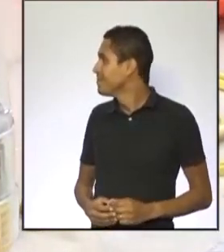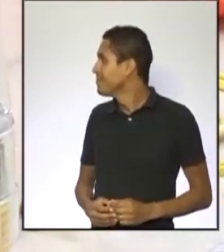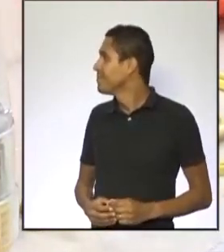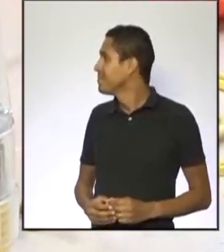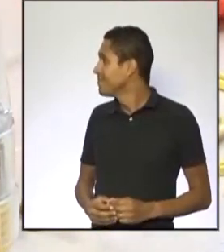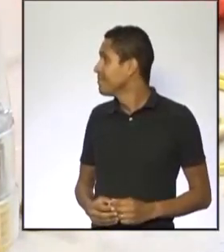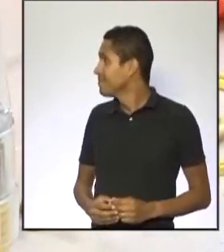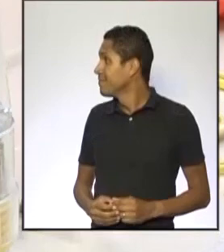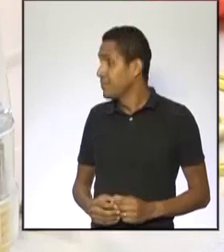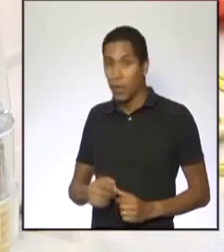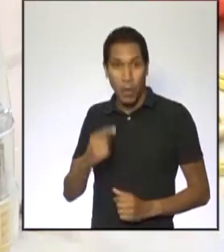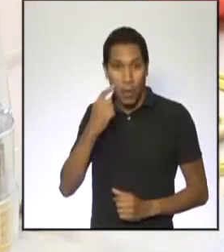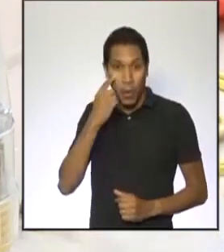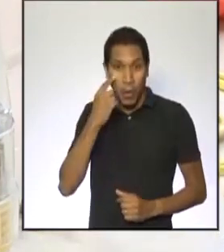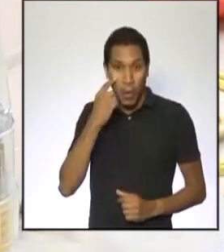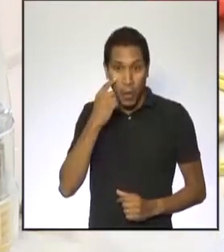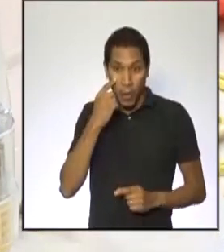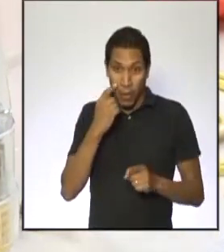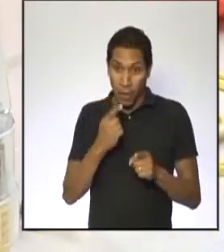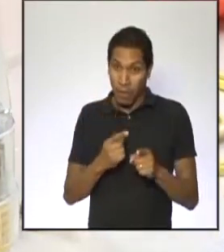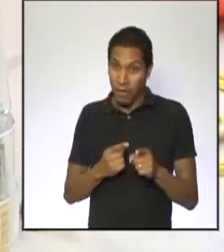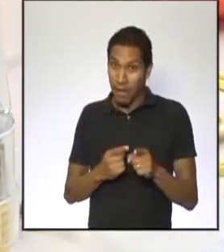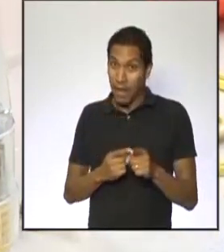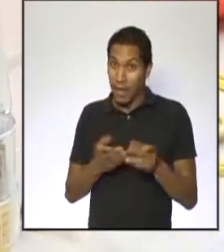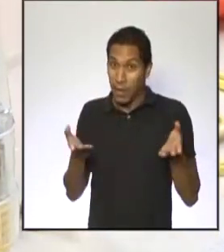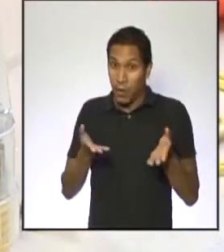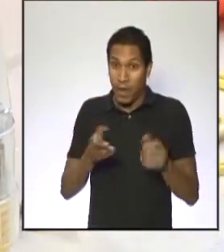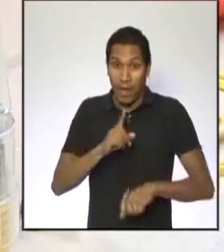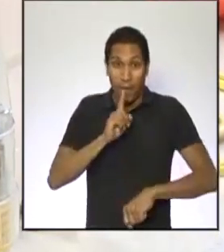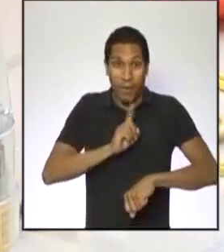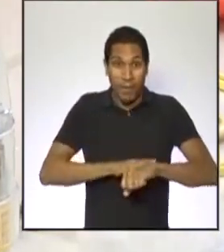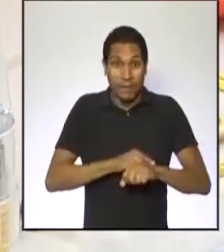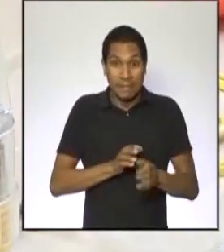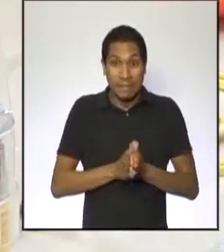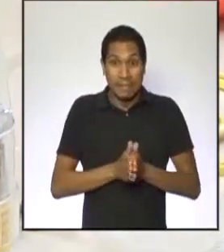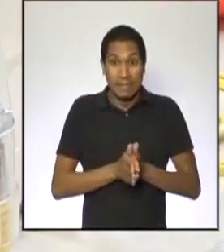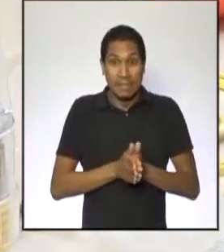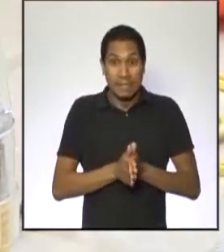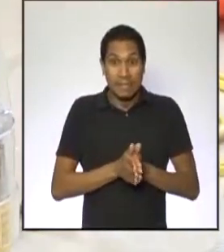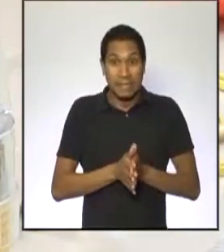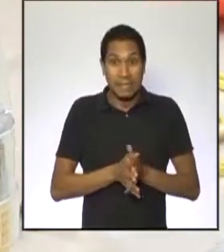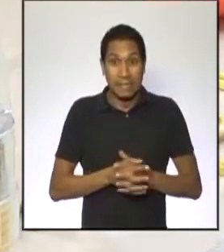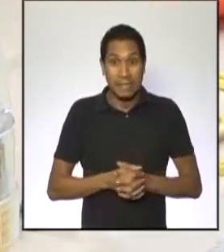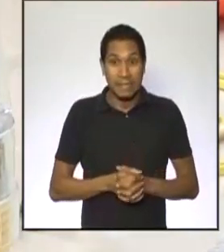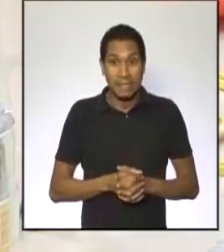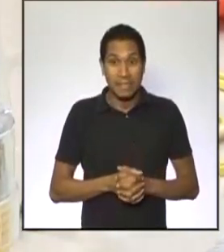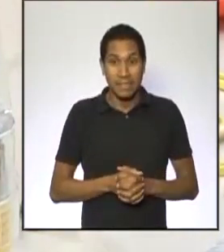Vou segurar. E chegou o nosso momento. Opa.